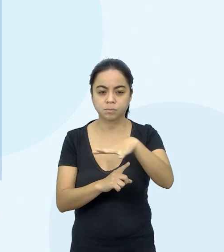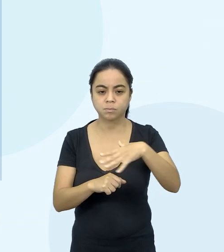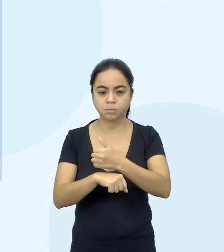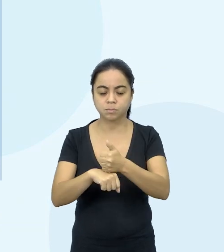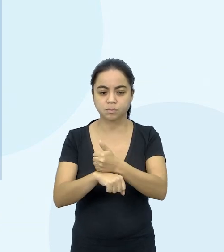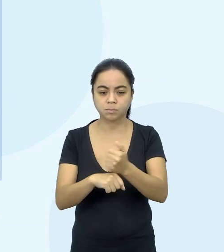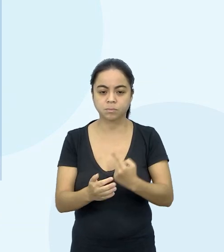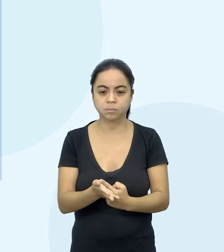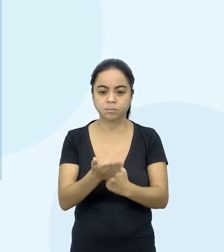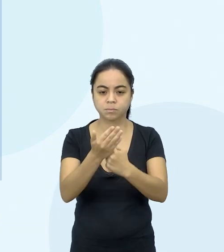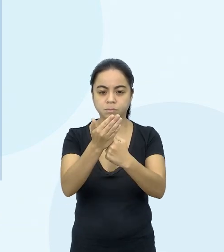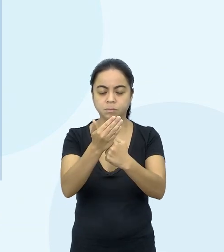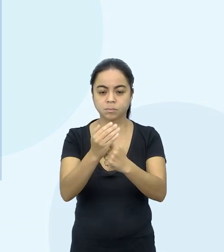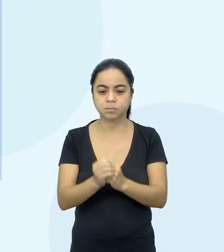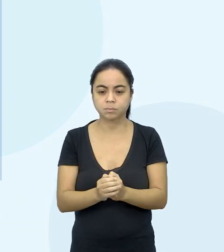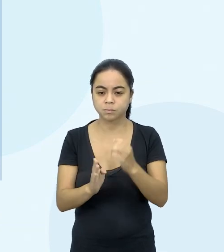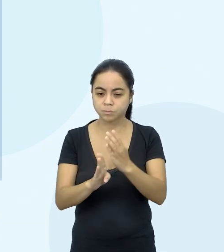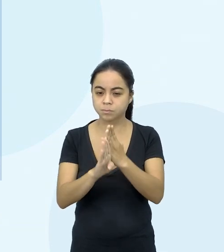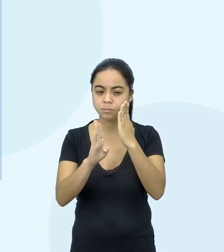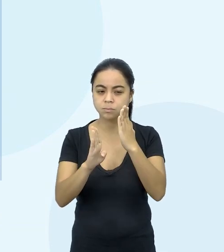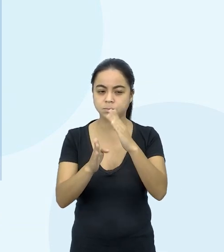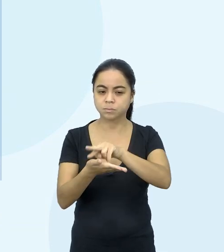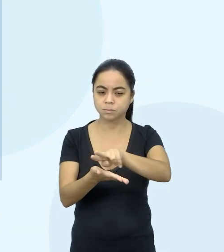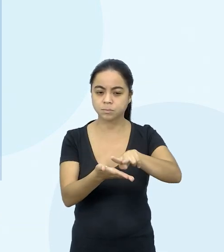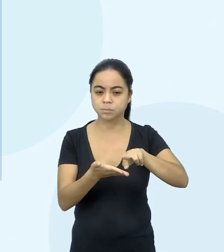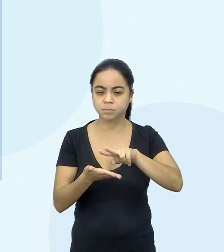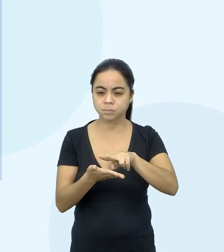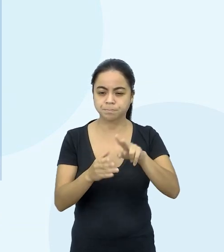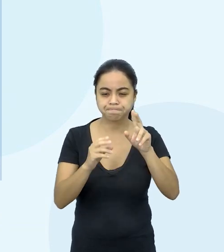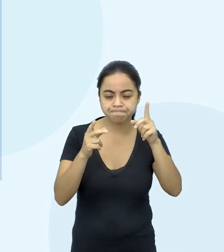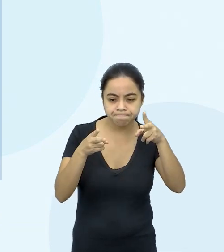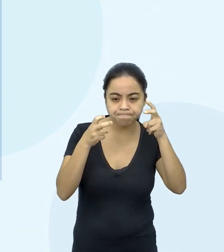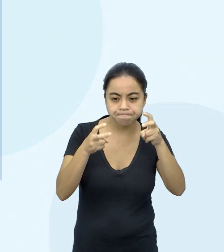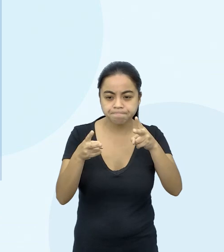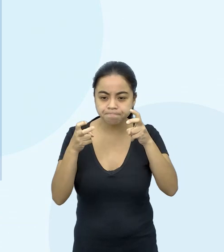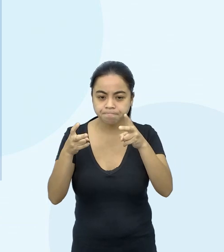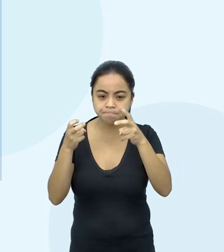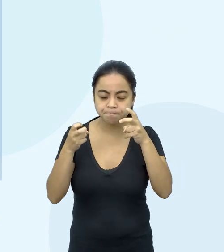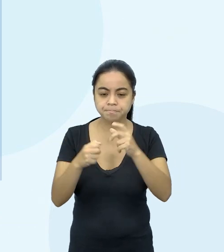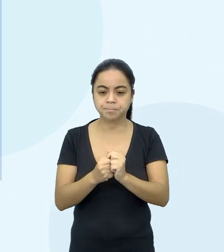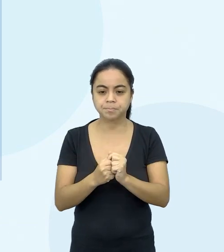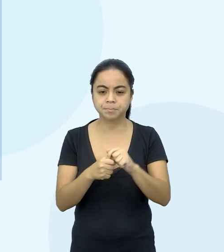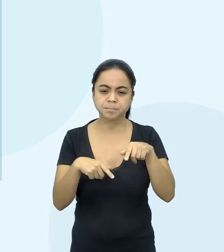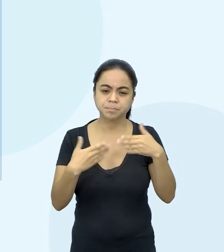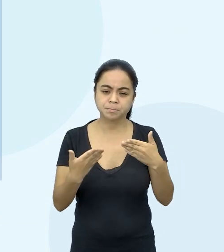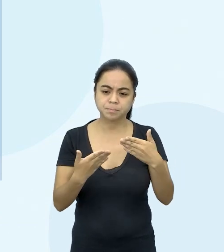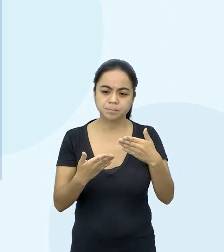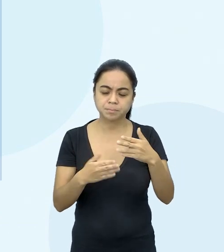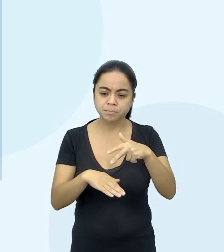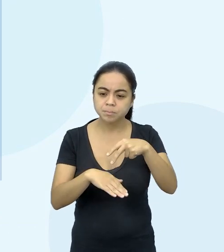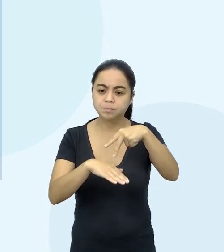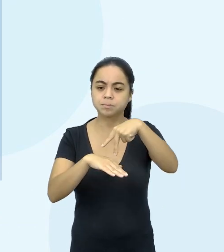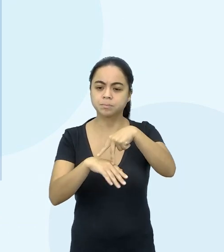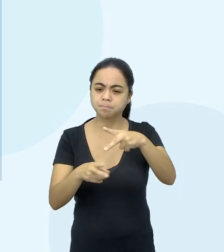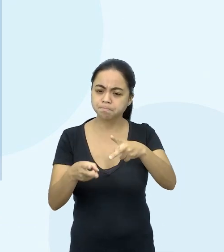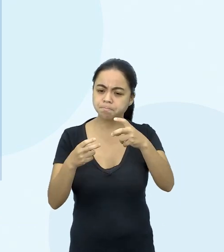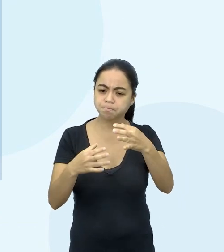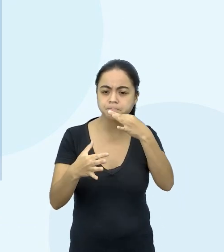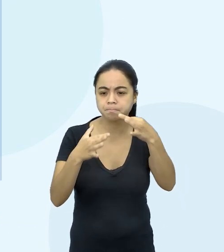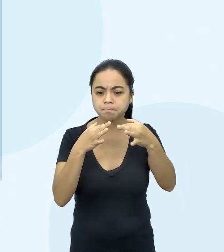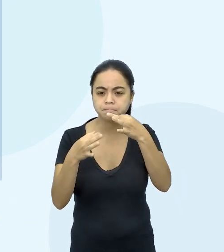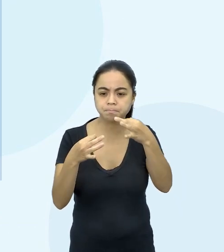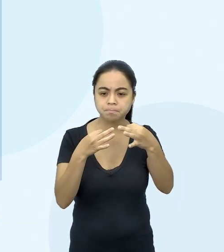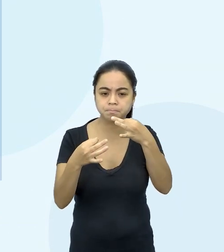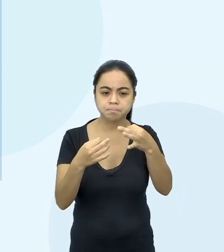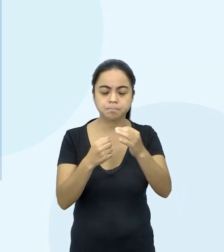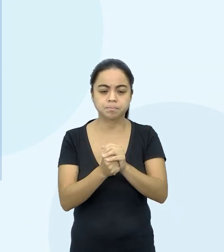profissional, tecnológicos, identificando os diversos pontos de vista e posicionando-se mediante argumentação,